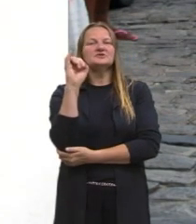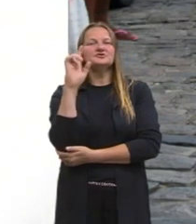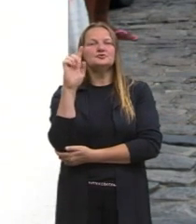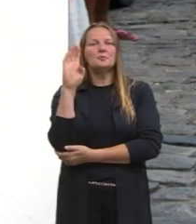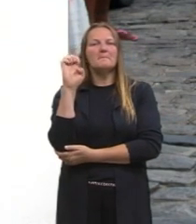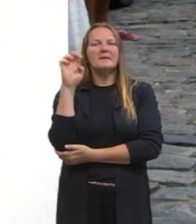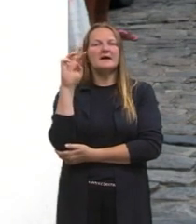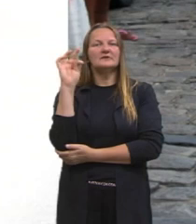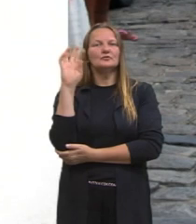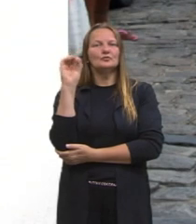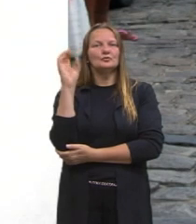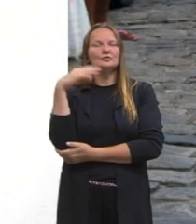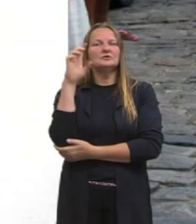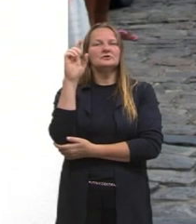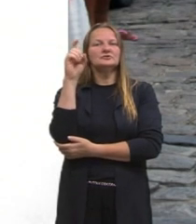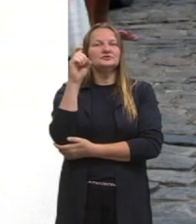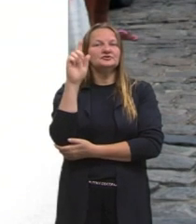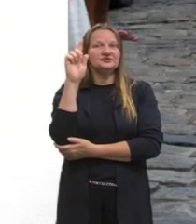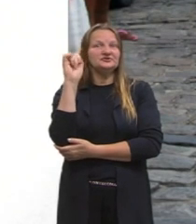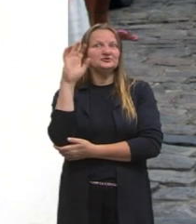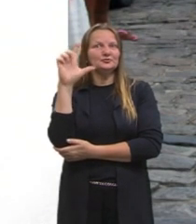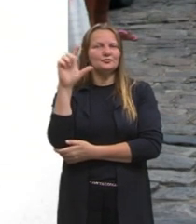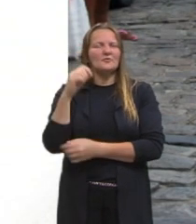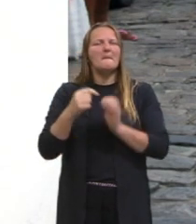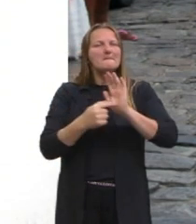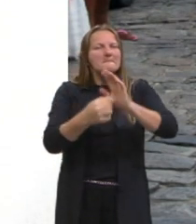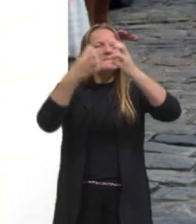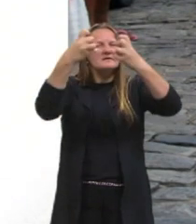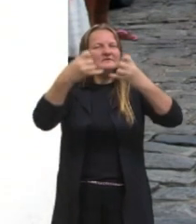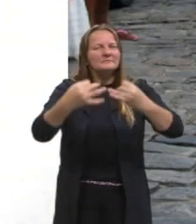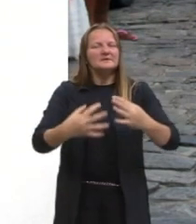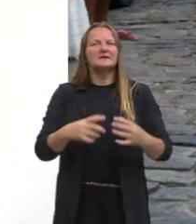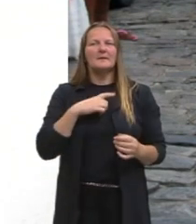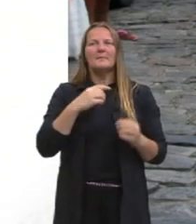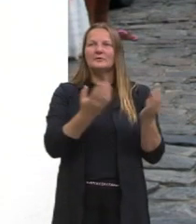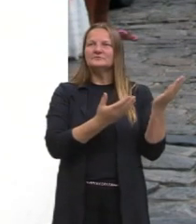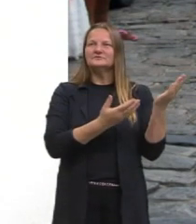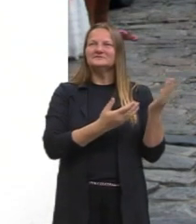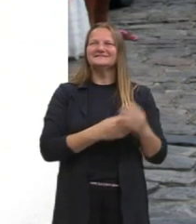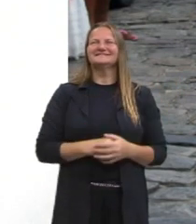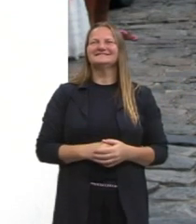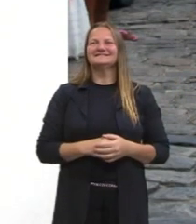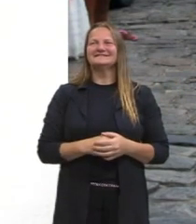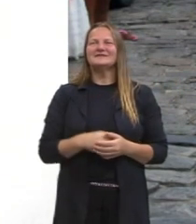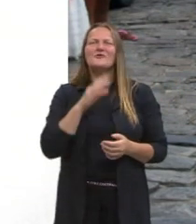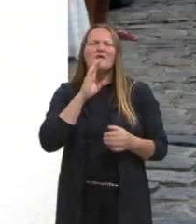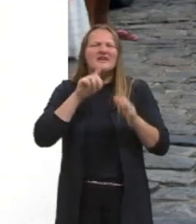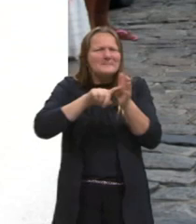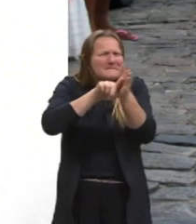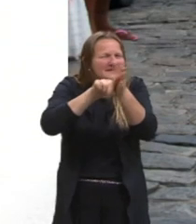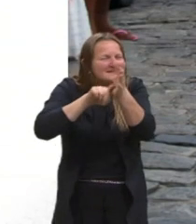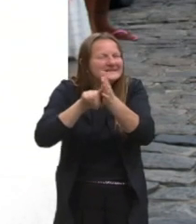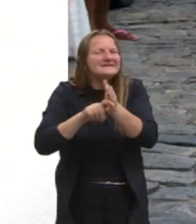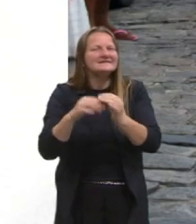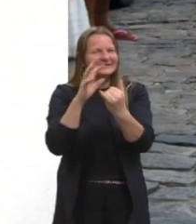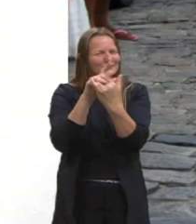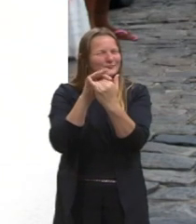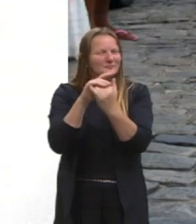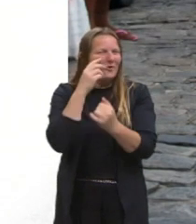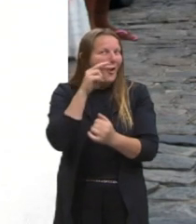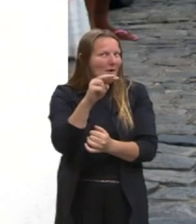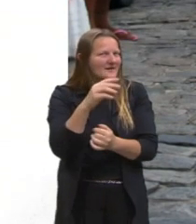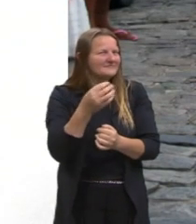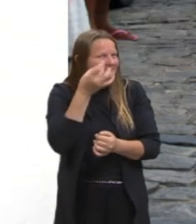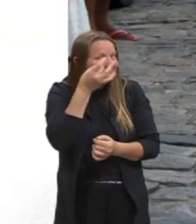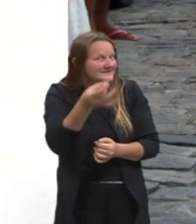explicando o que que ela foi chefe como é que ele surge né então não vou disputar com o Gil aqui de pesquisadinho esse vídeo no YouTube que é muito legal